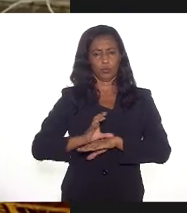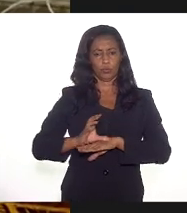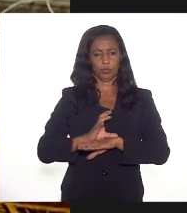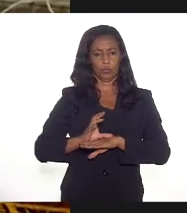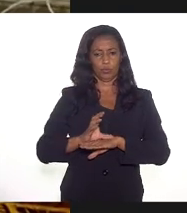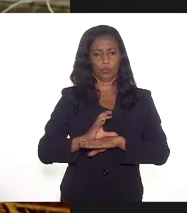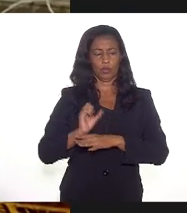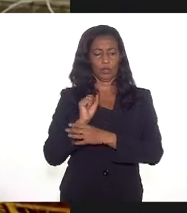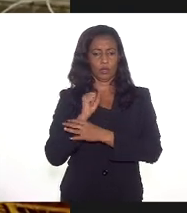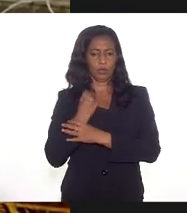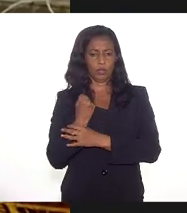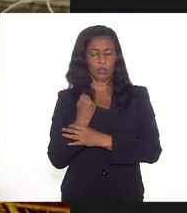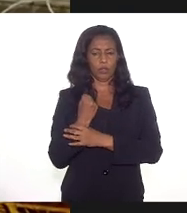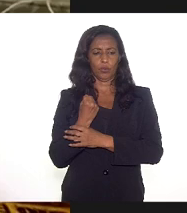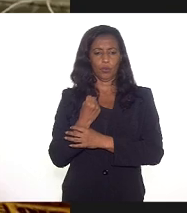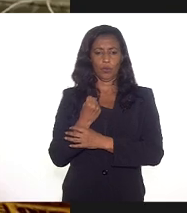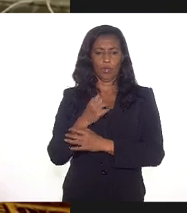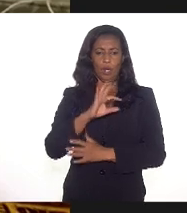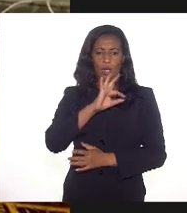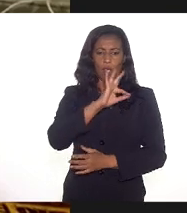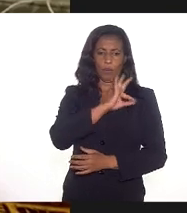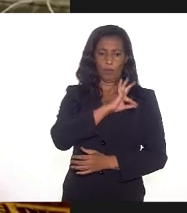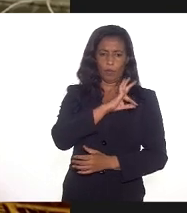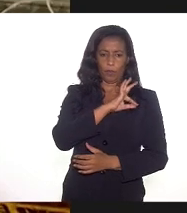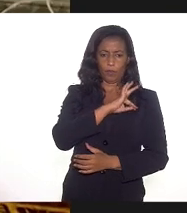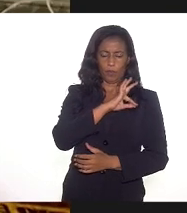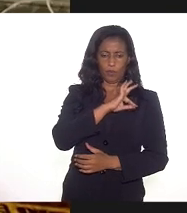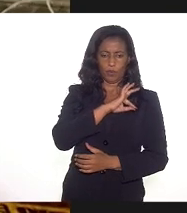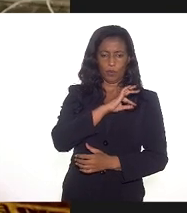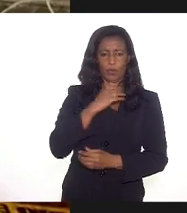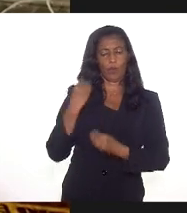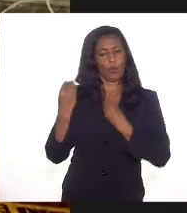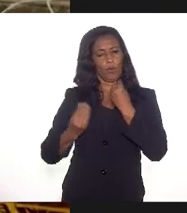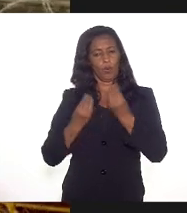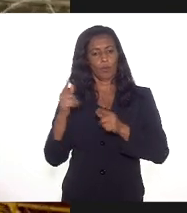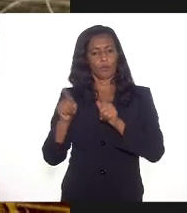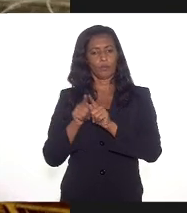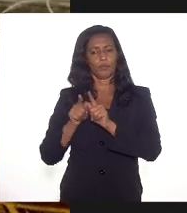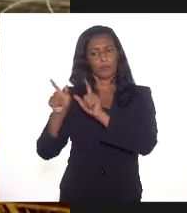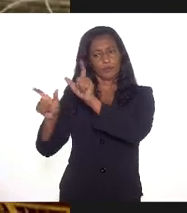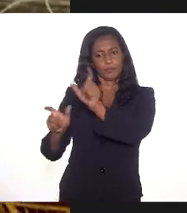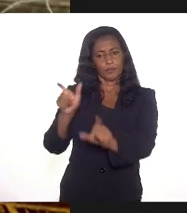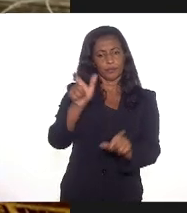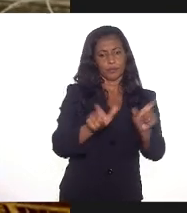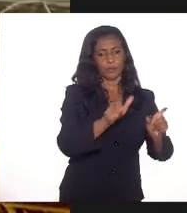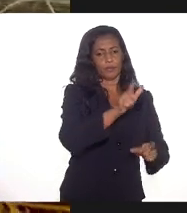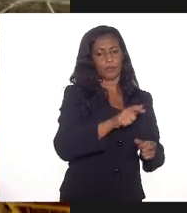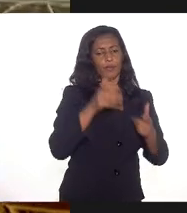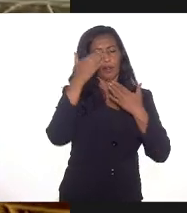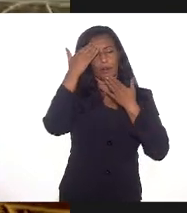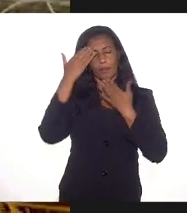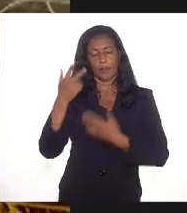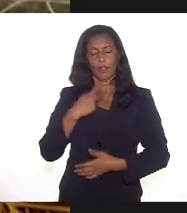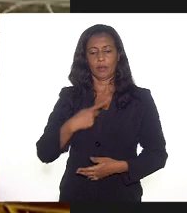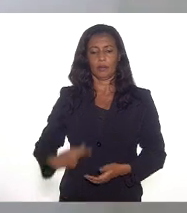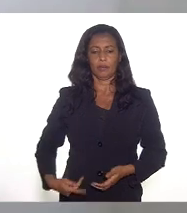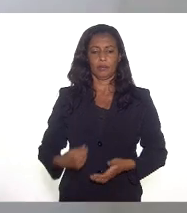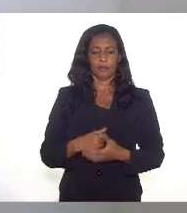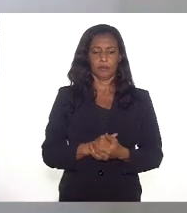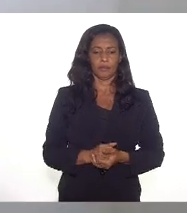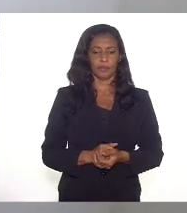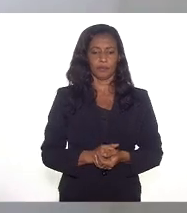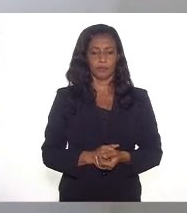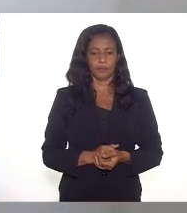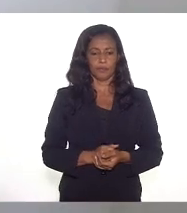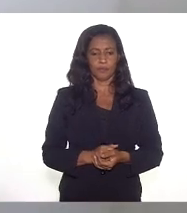em assegurar tanto os agentes da segurança pública como a população. Muito obrigada, senhor presidente. Estão inscritos para